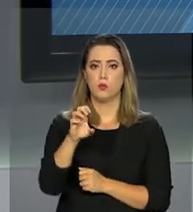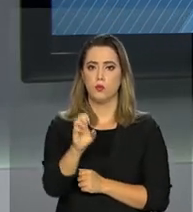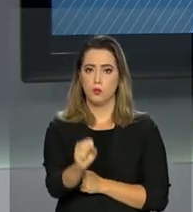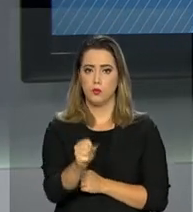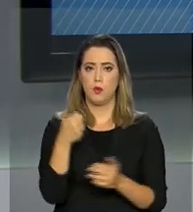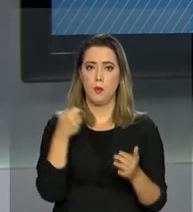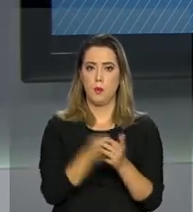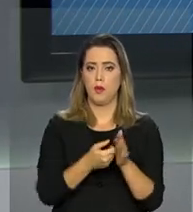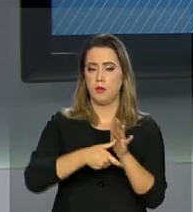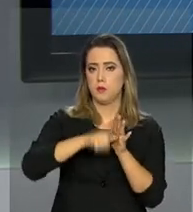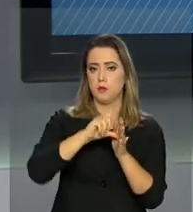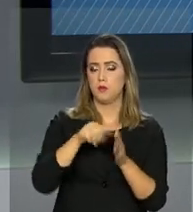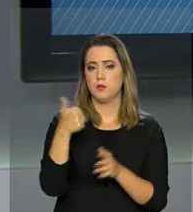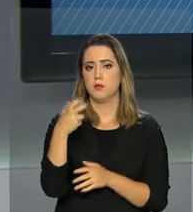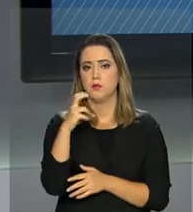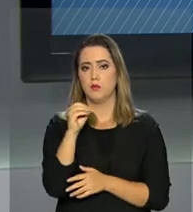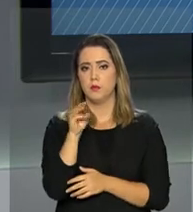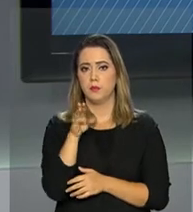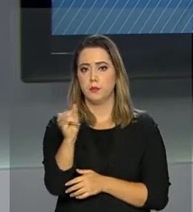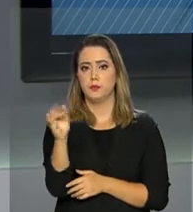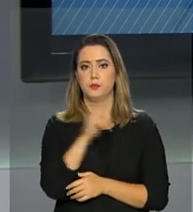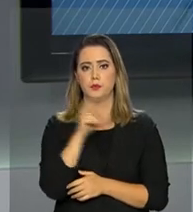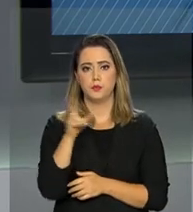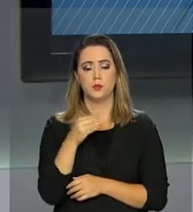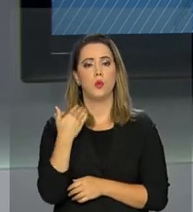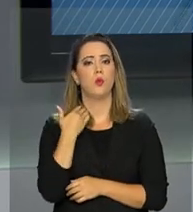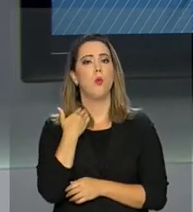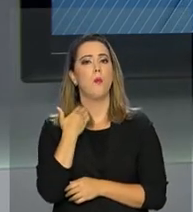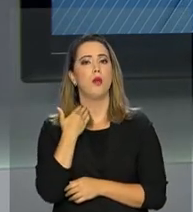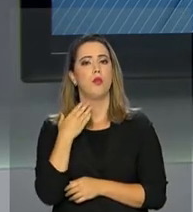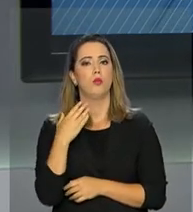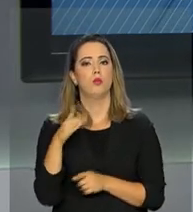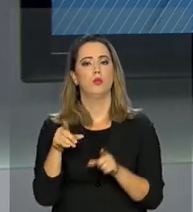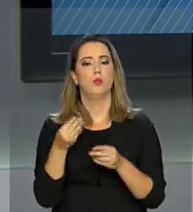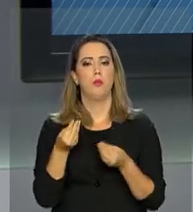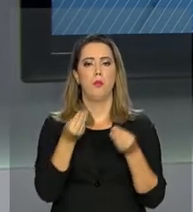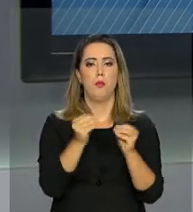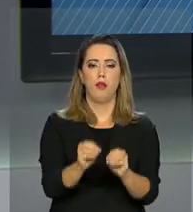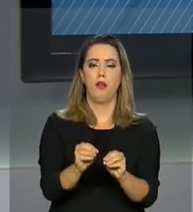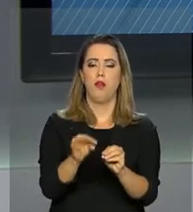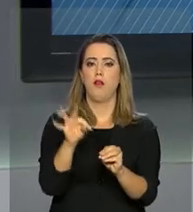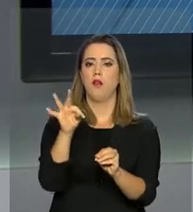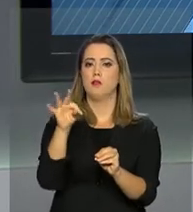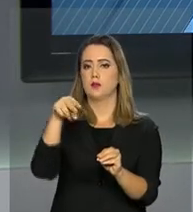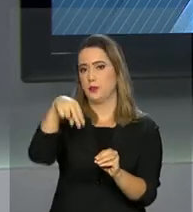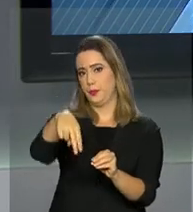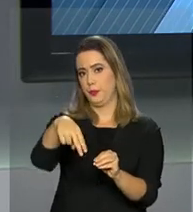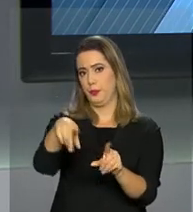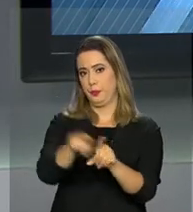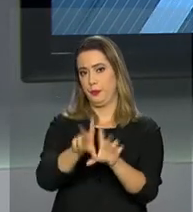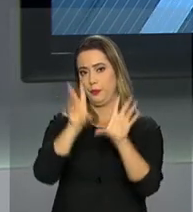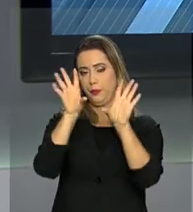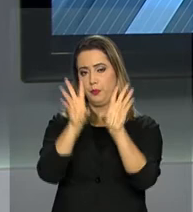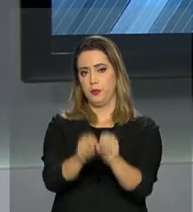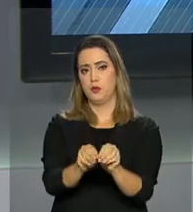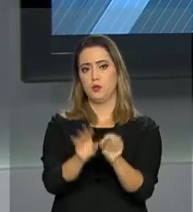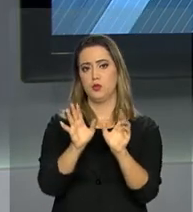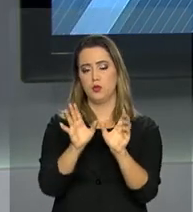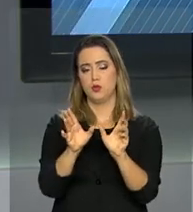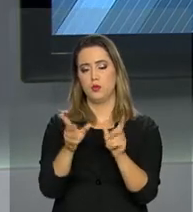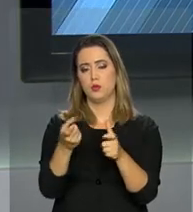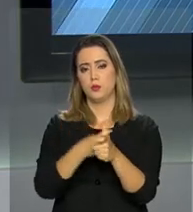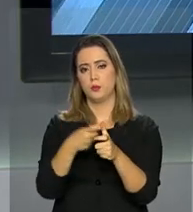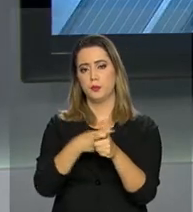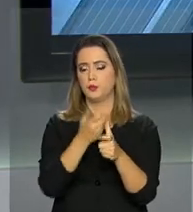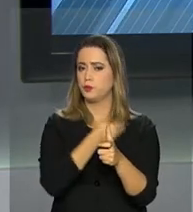de 150 bilhões de reais do banco ao tesouro nacional o que ajudará na redução da dívida pública outra